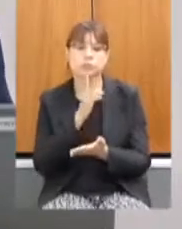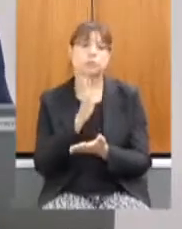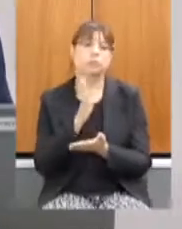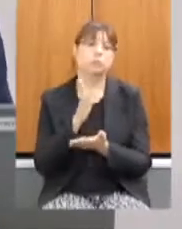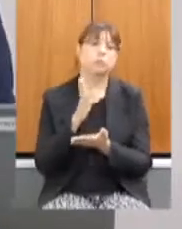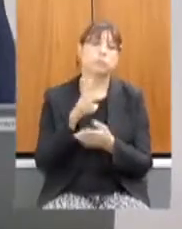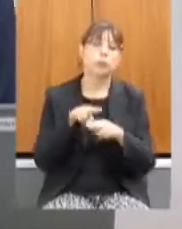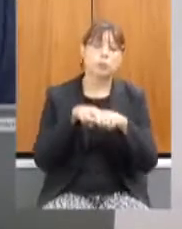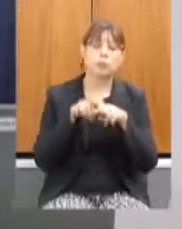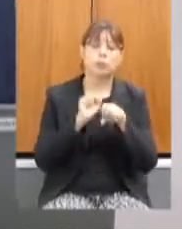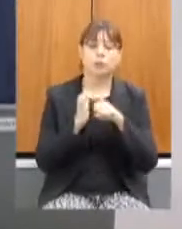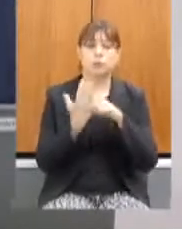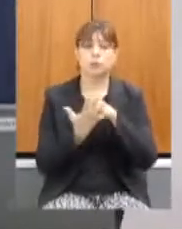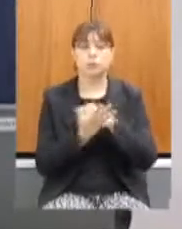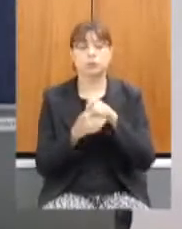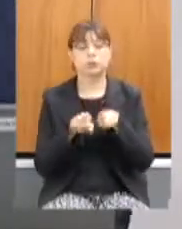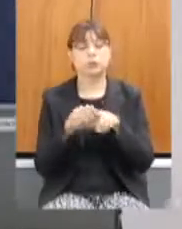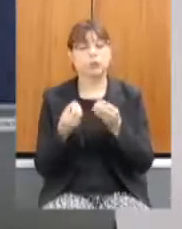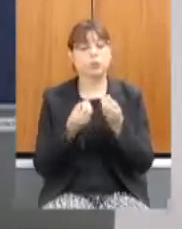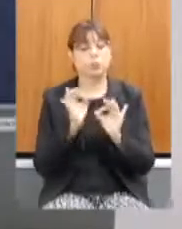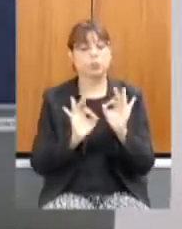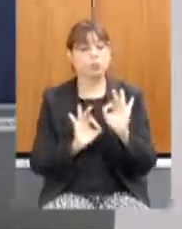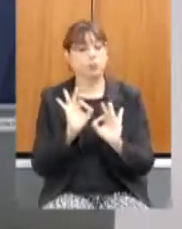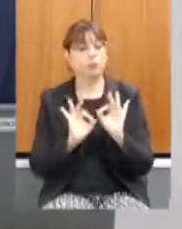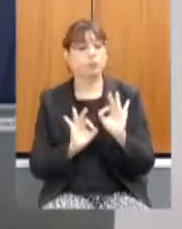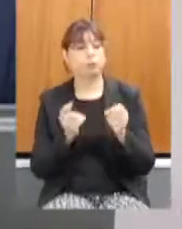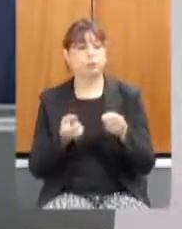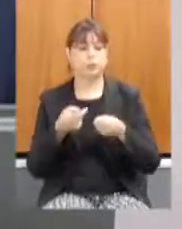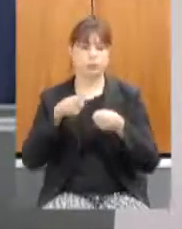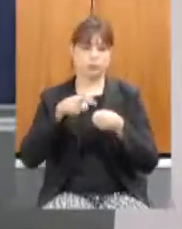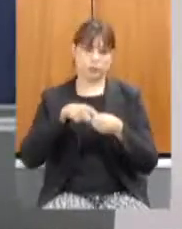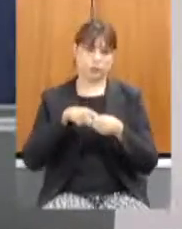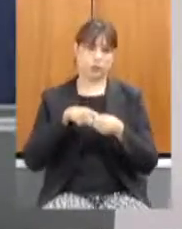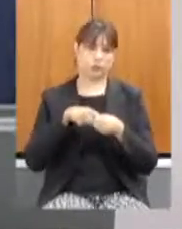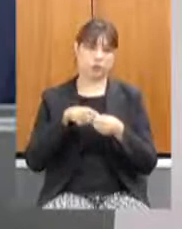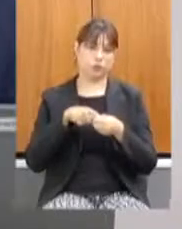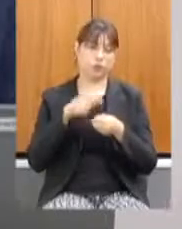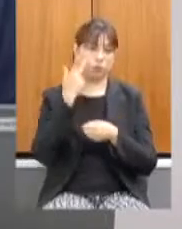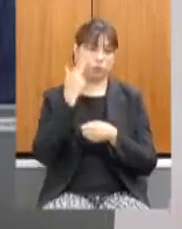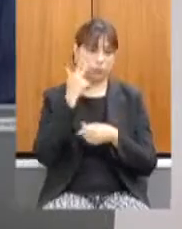o planejamento para retomada das atividades rotineiras